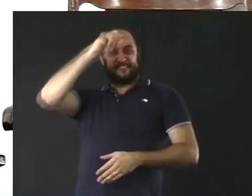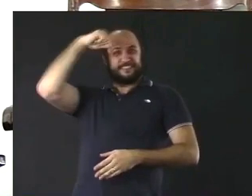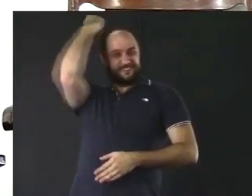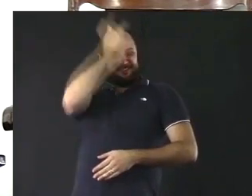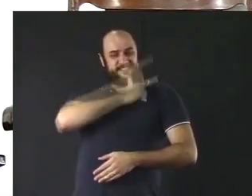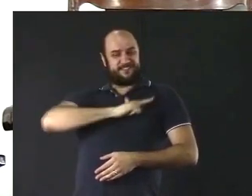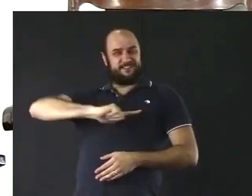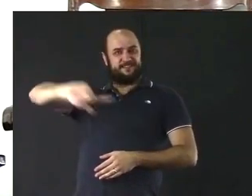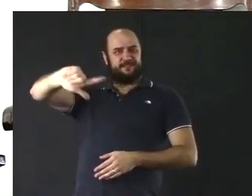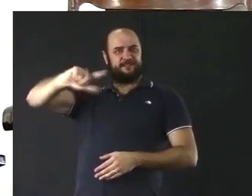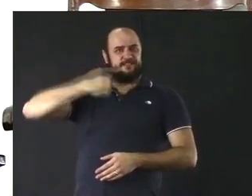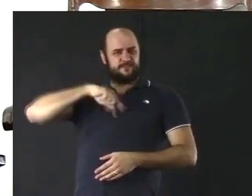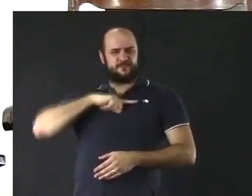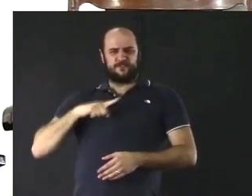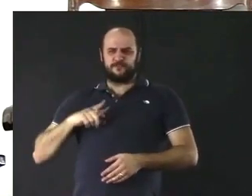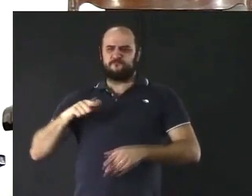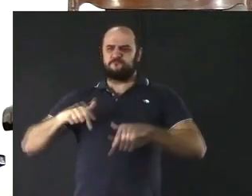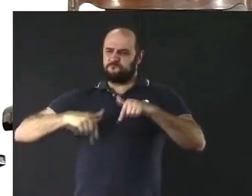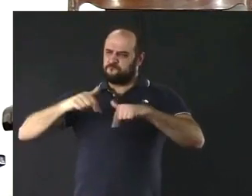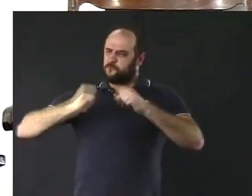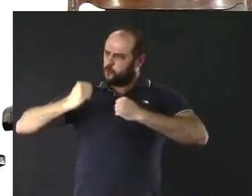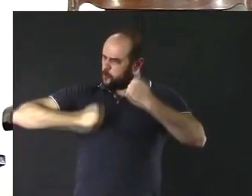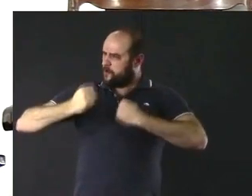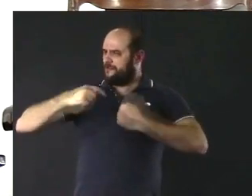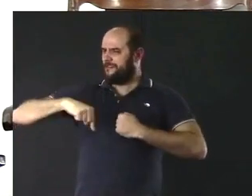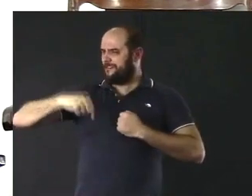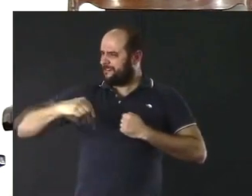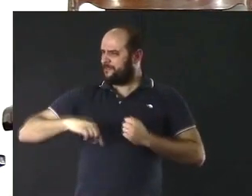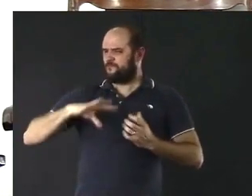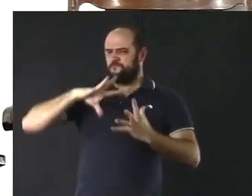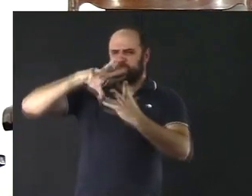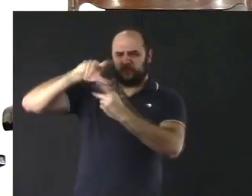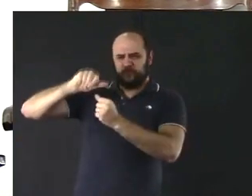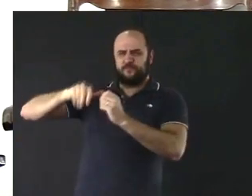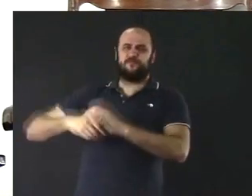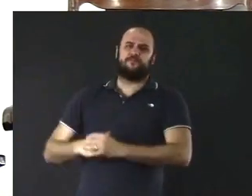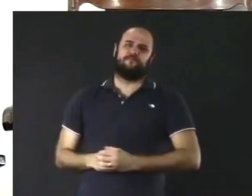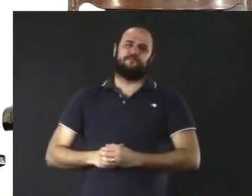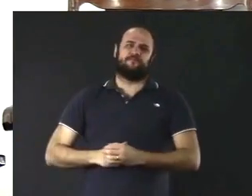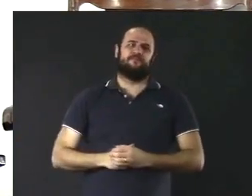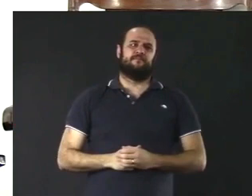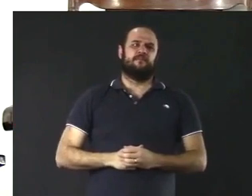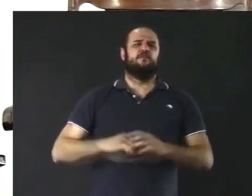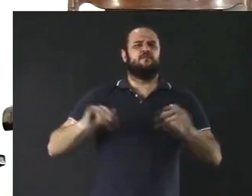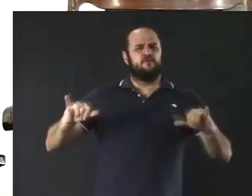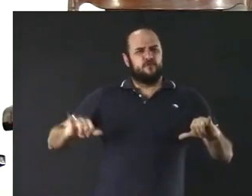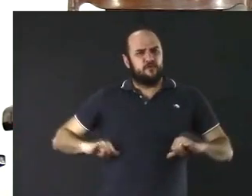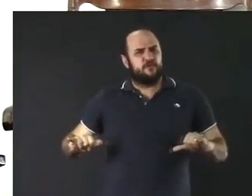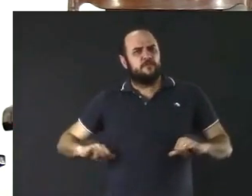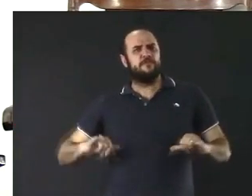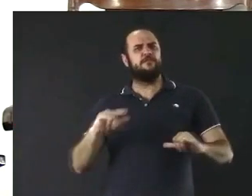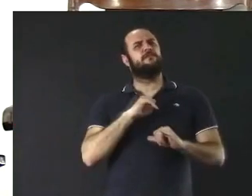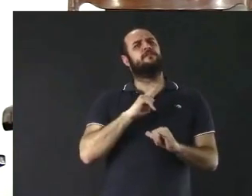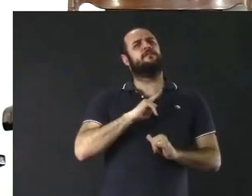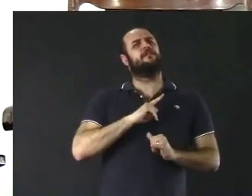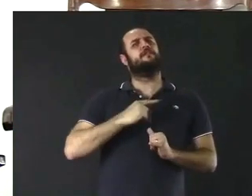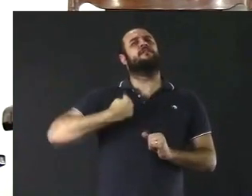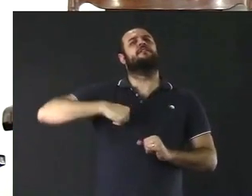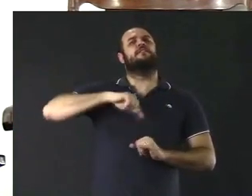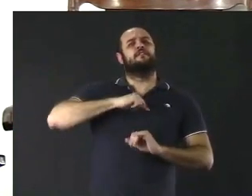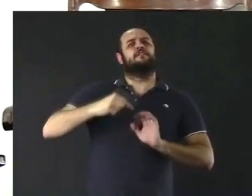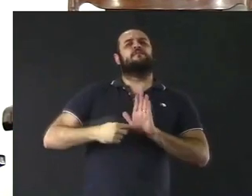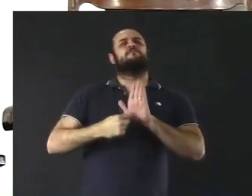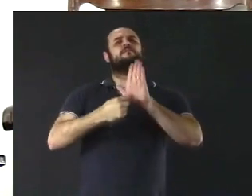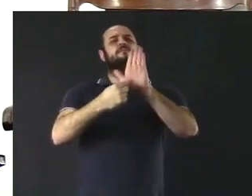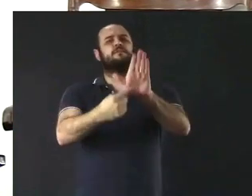nós peregrinamos neste mundo. E diante do sofrimento é que nós vamos mostrar se nós